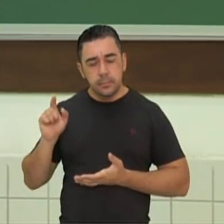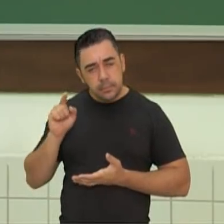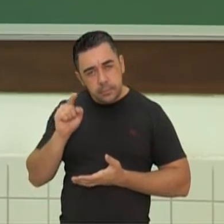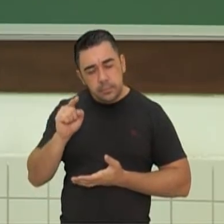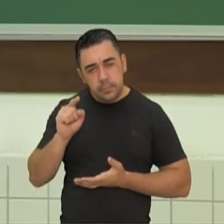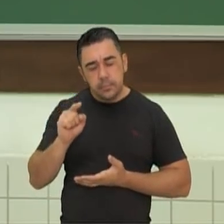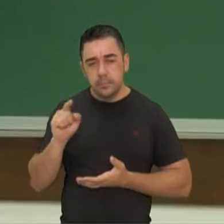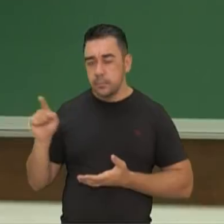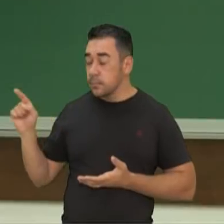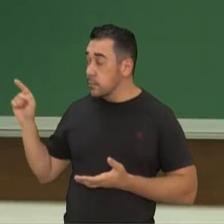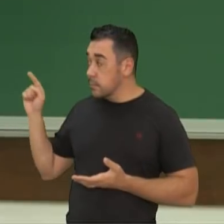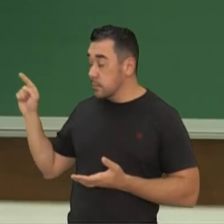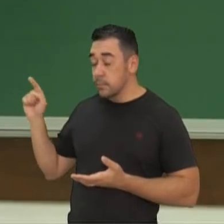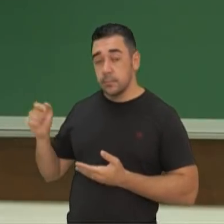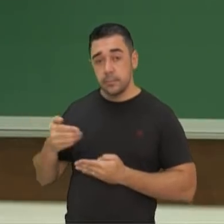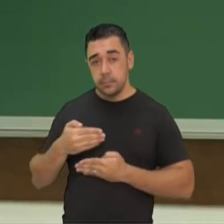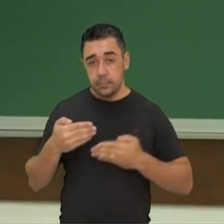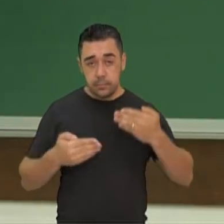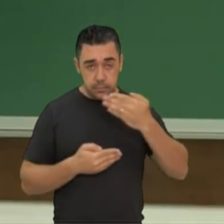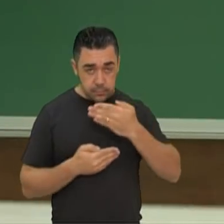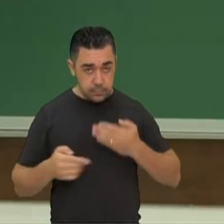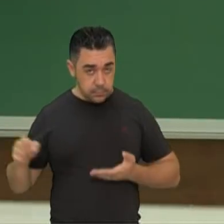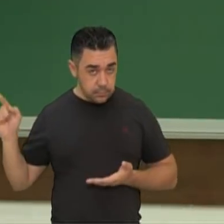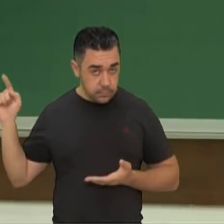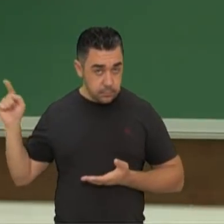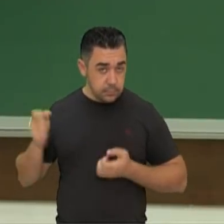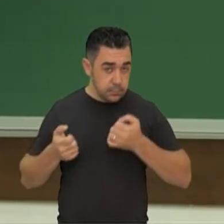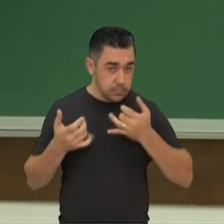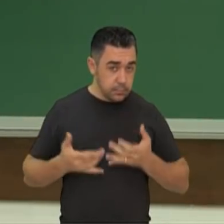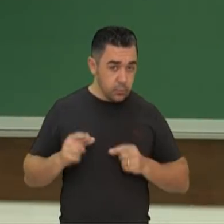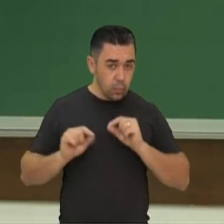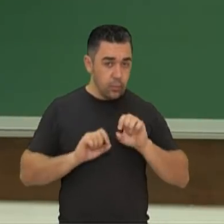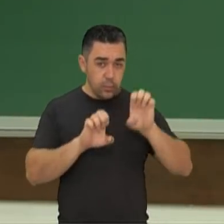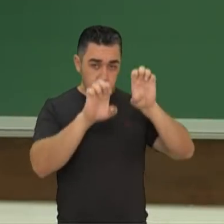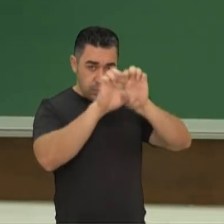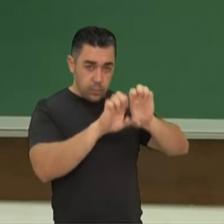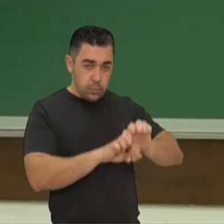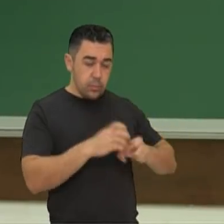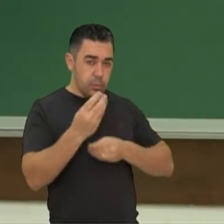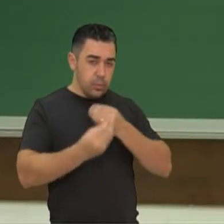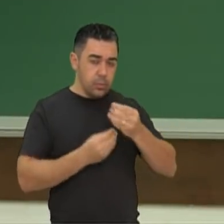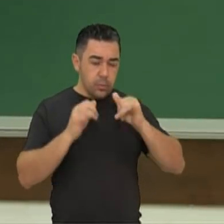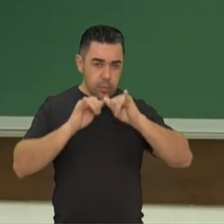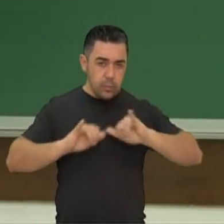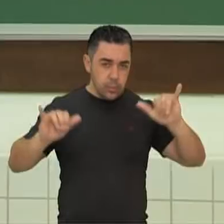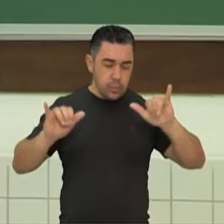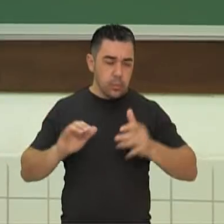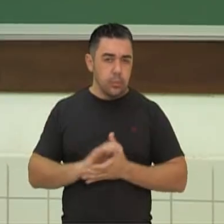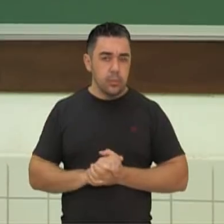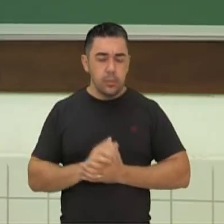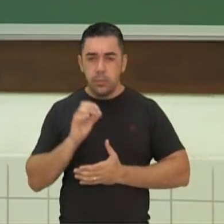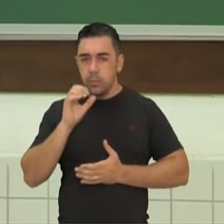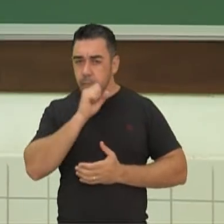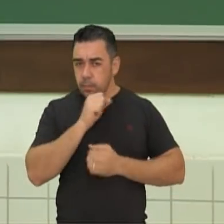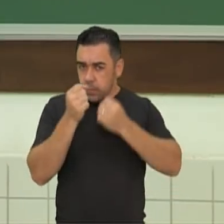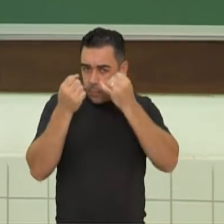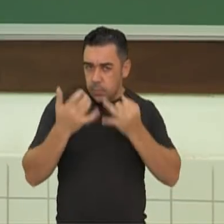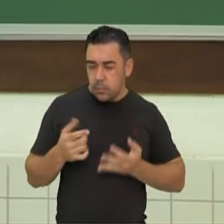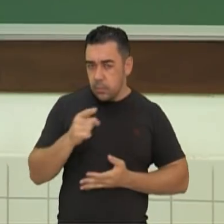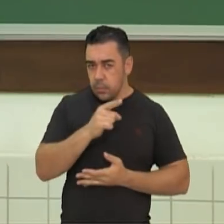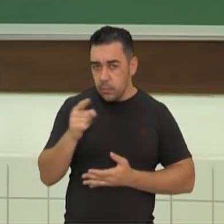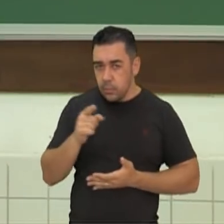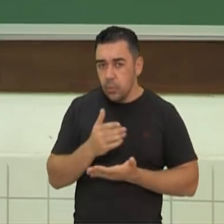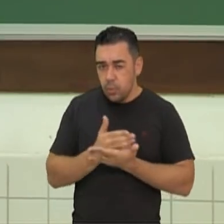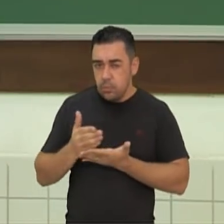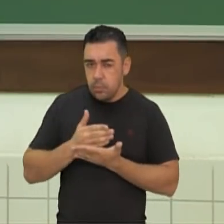Turma, esse slide, essa parte aqui, falava da estrutura da notícia. professor disse rapidamente no início da aula, mas